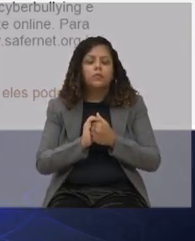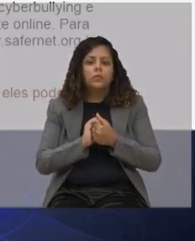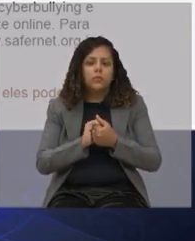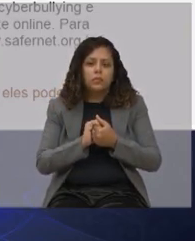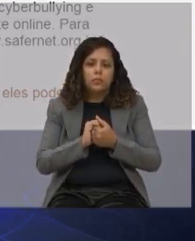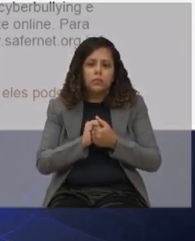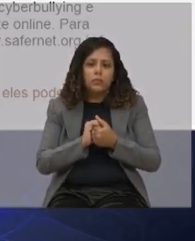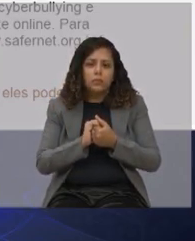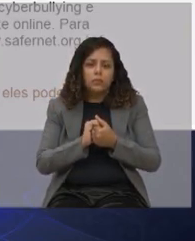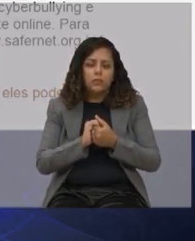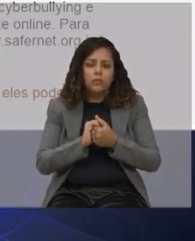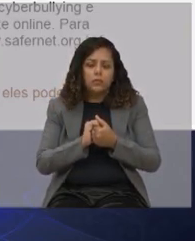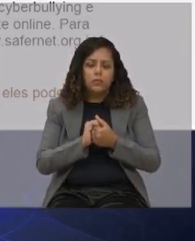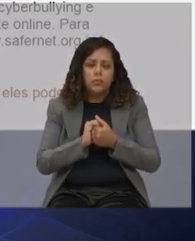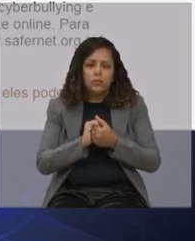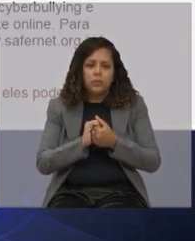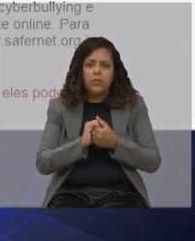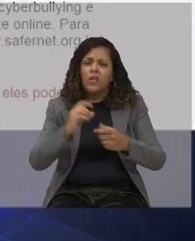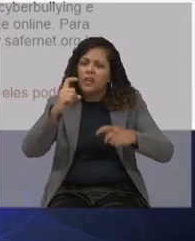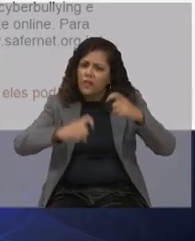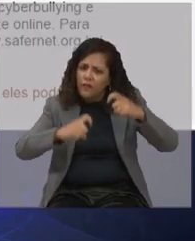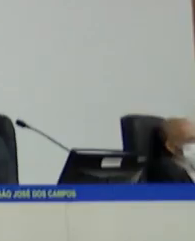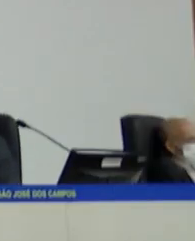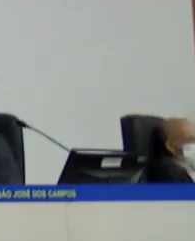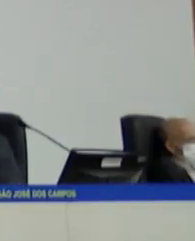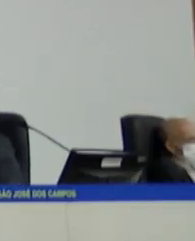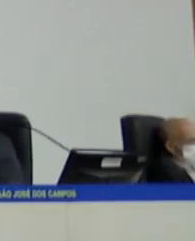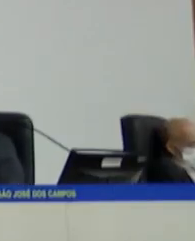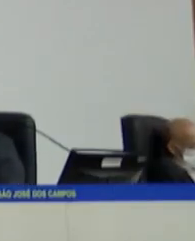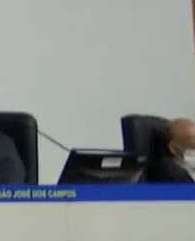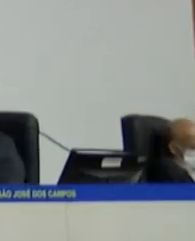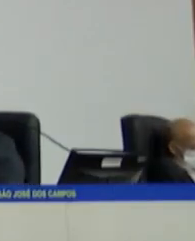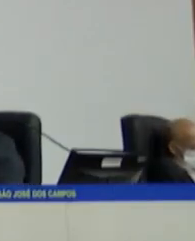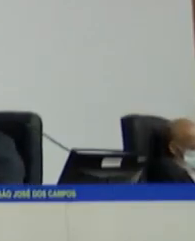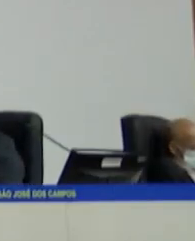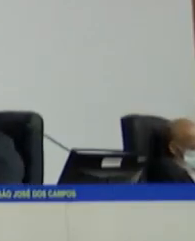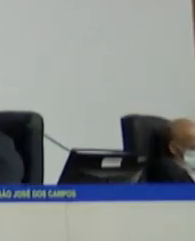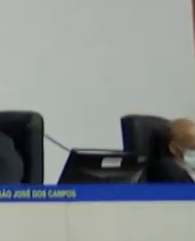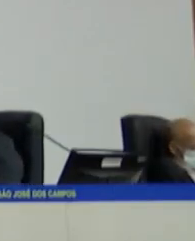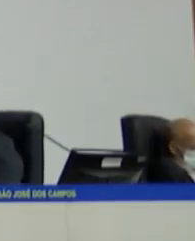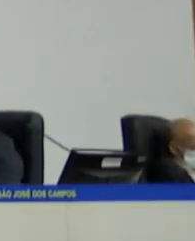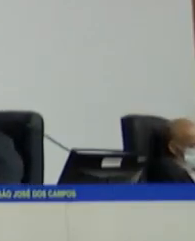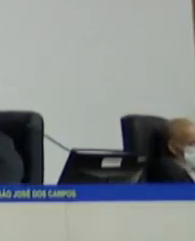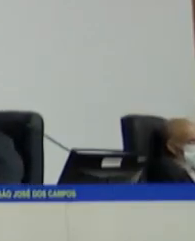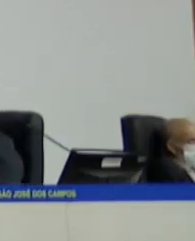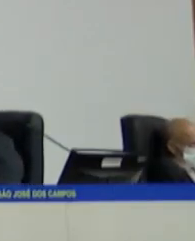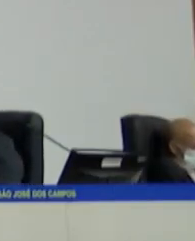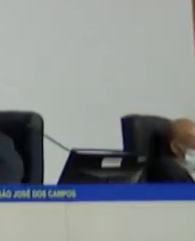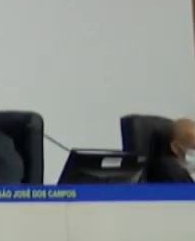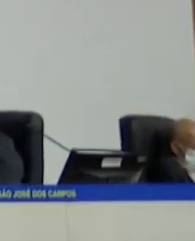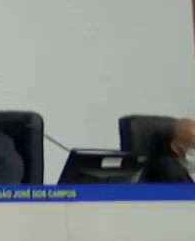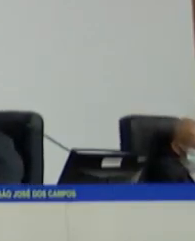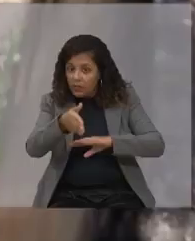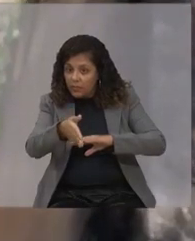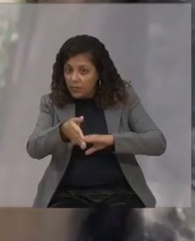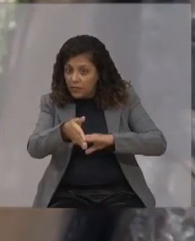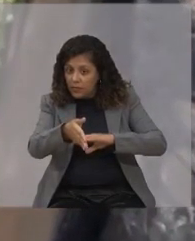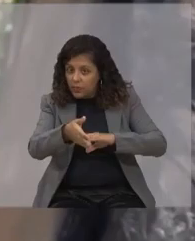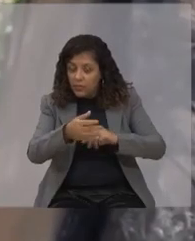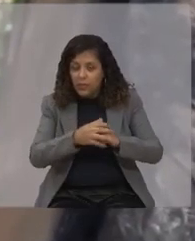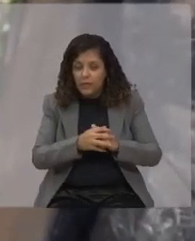disque 100 que funciona 24 horas e é gratuito já o vereador Nino Bispo foi à Tribuna para alertar a população